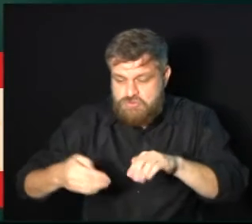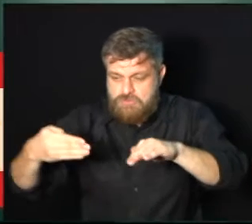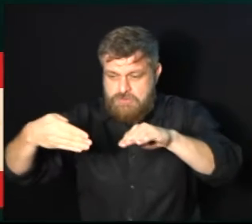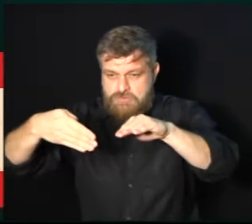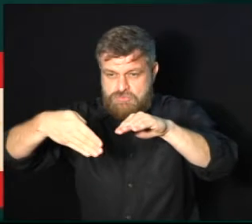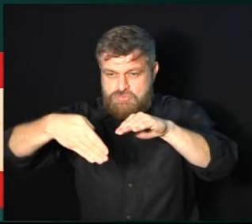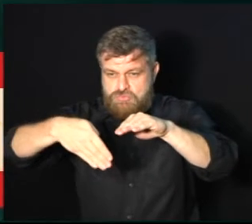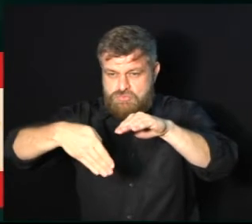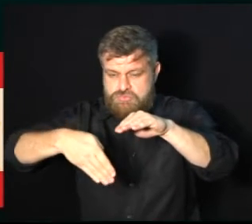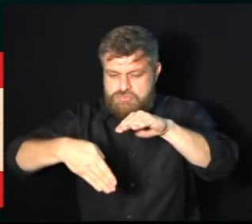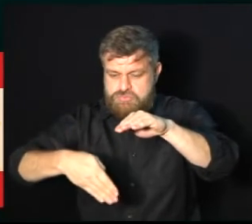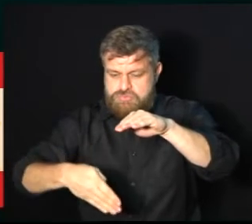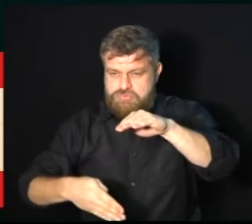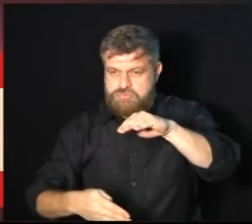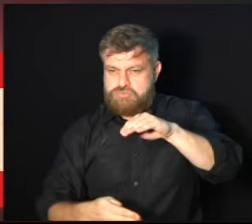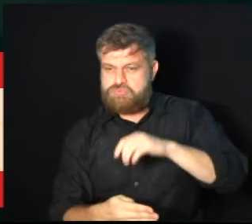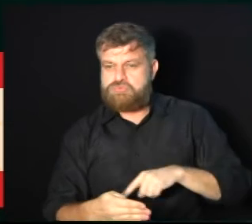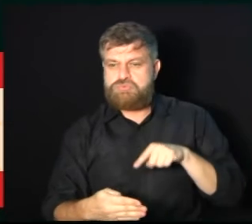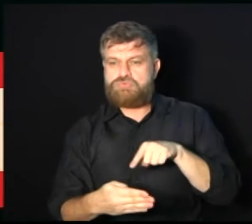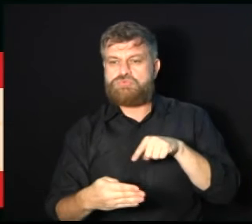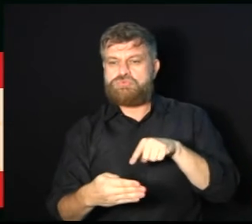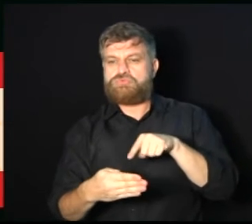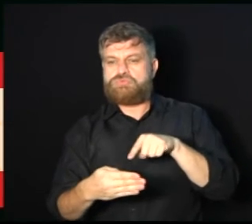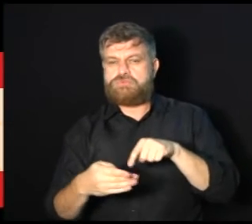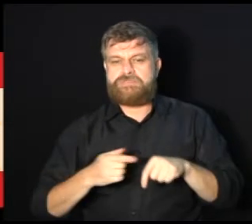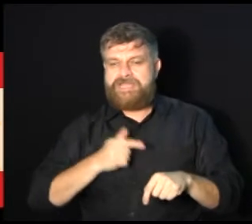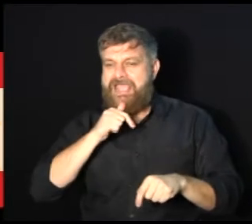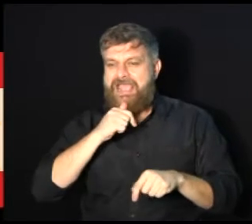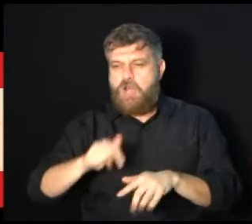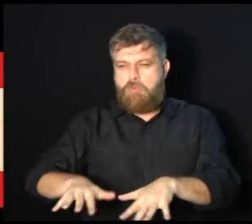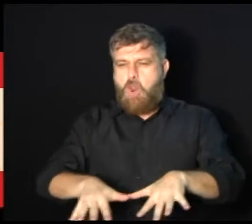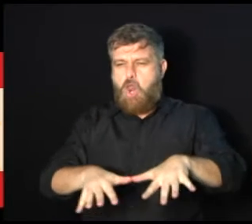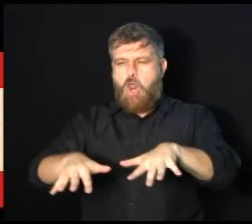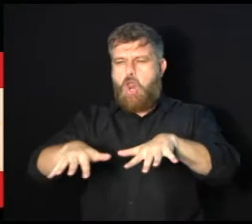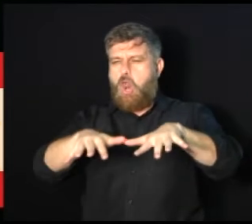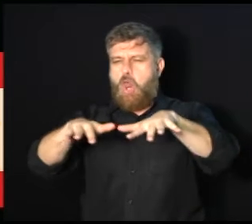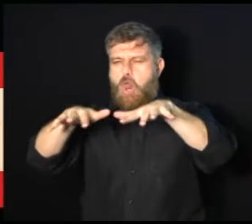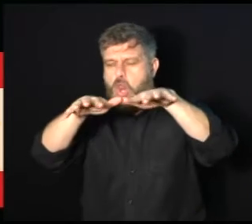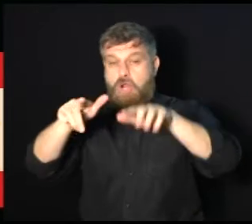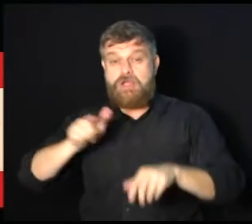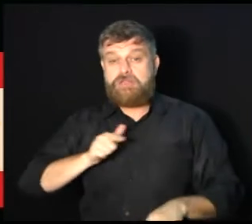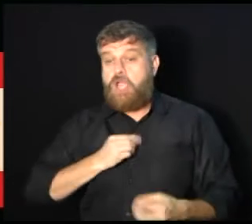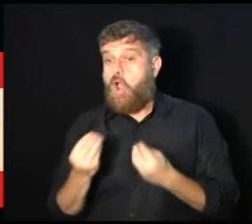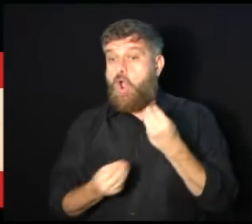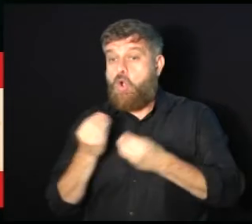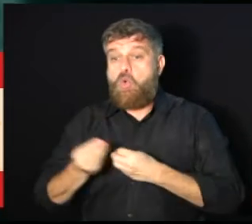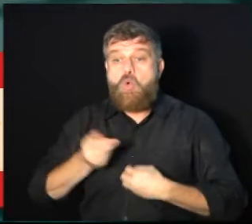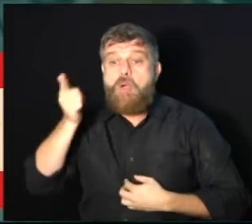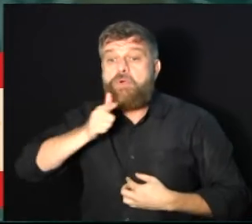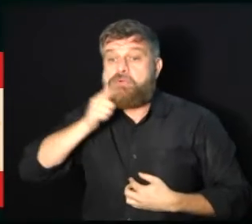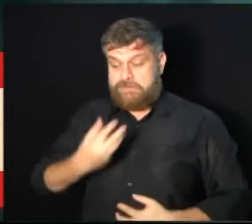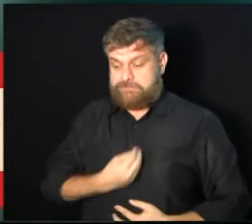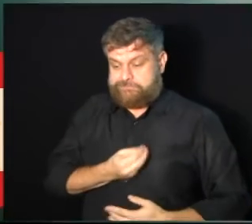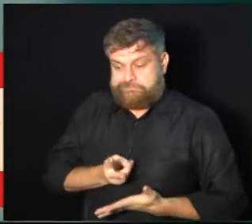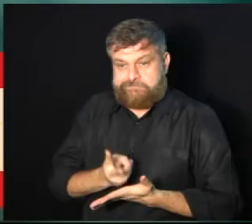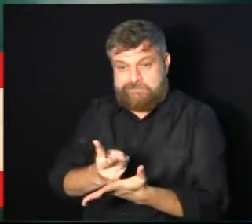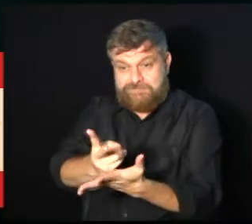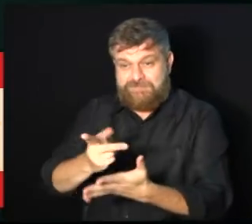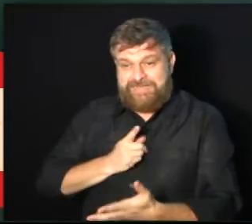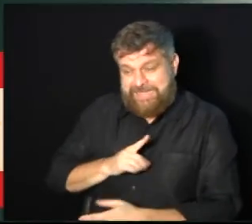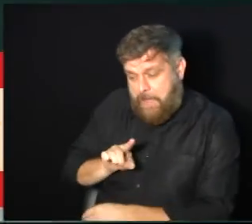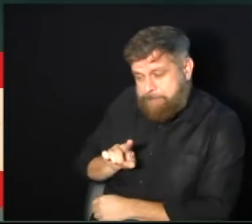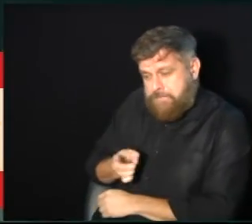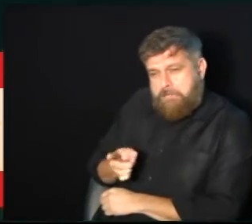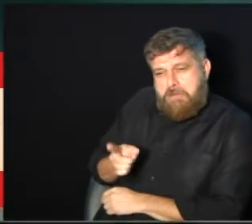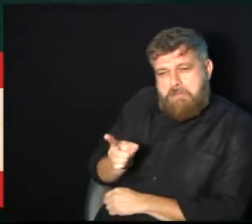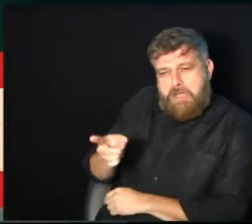em uma instalação submarina que foi inundada após um terremoto. A única chance deles sobreviverem é atravessar o oceano